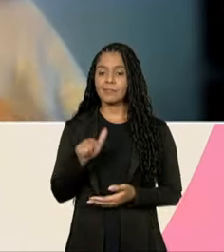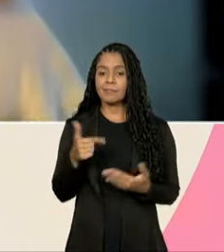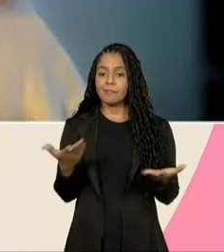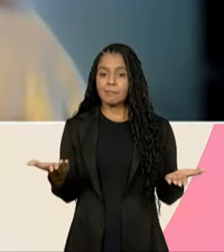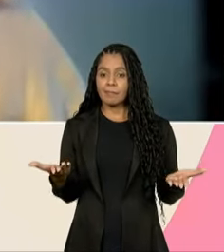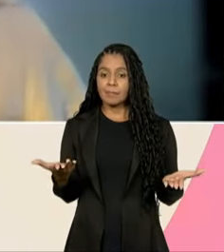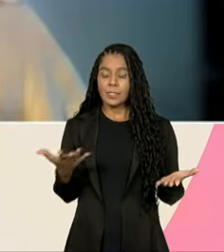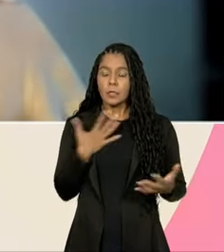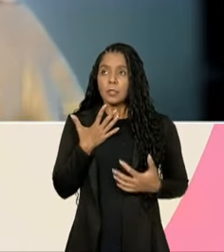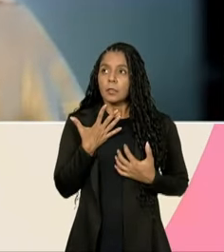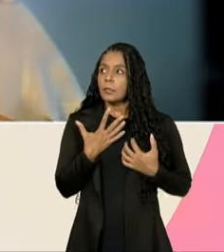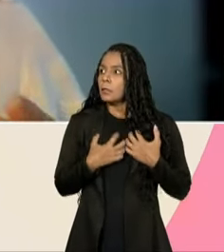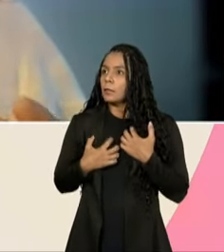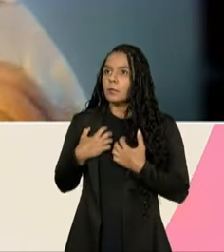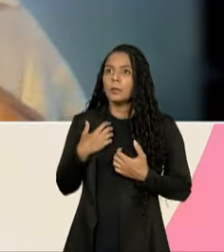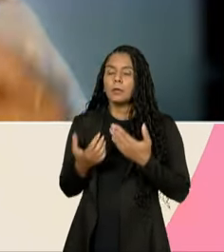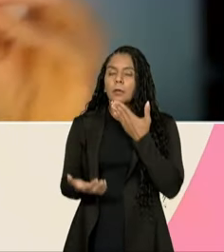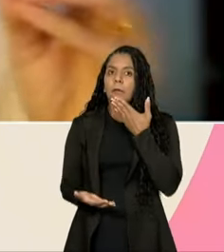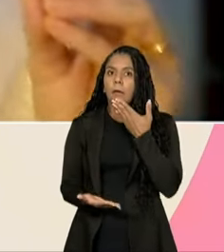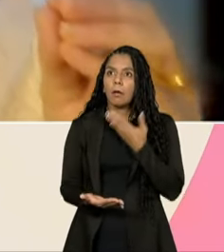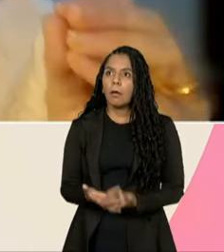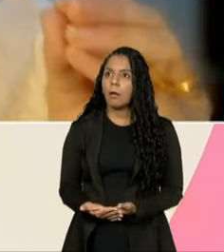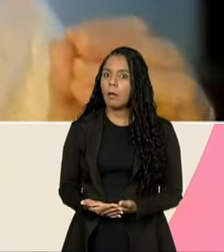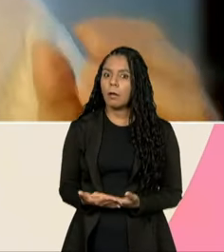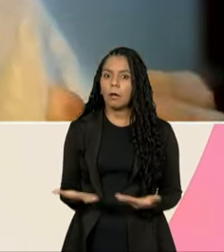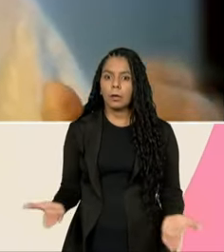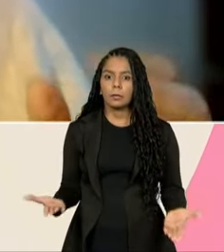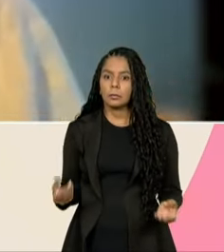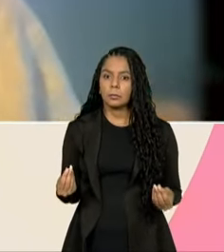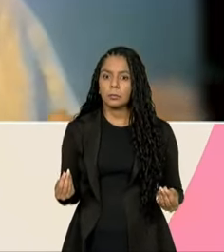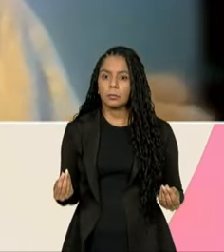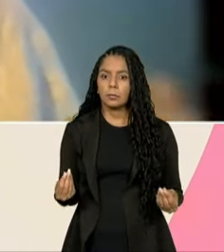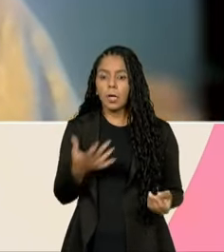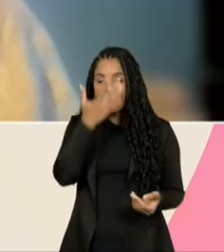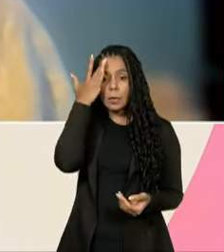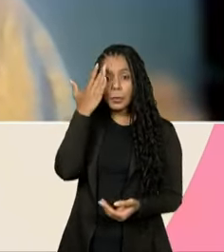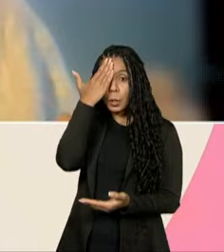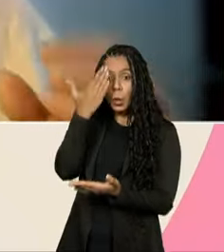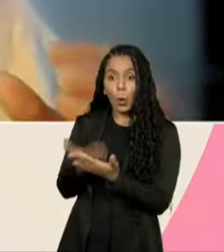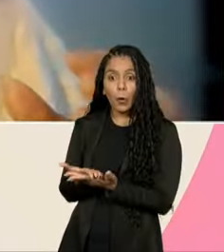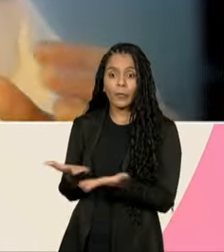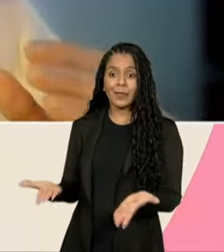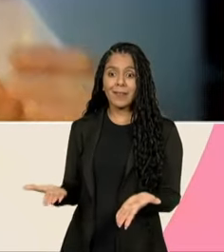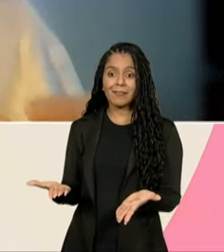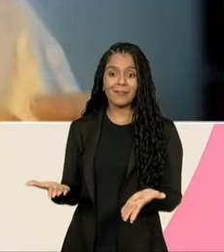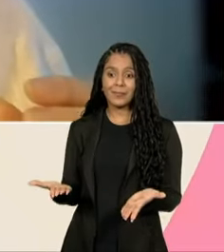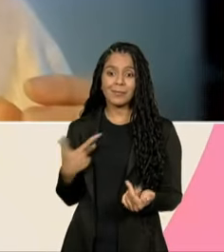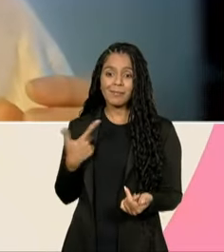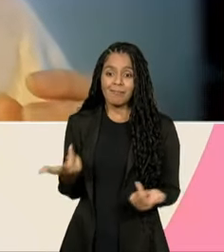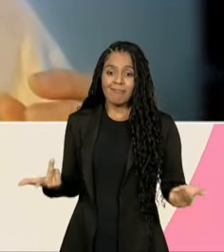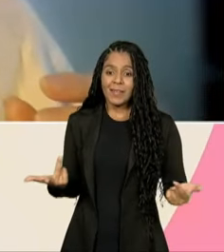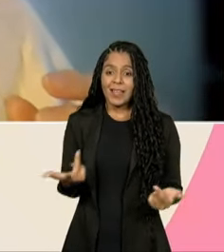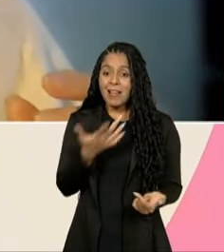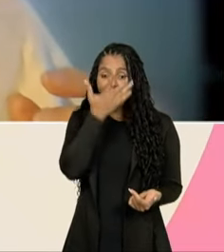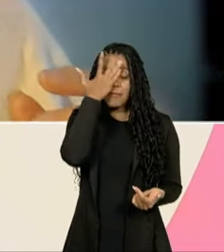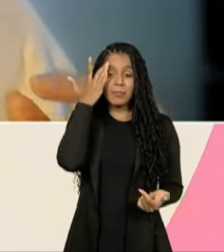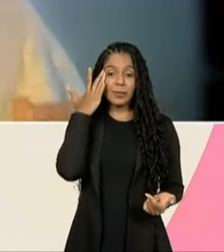é perturbador. É estabelecedor, né? A pessoa da confiança era a pessoa exatamente que não só